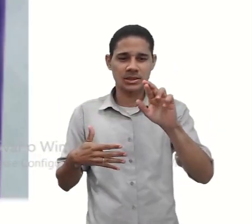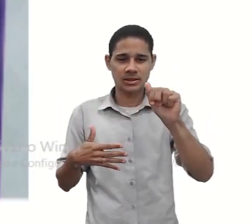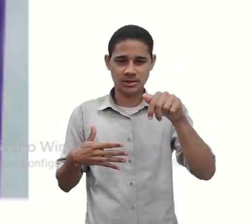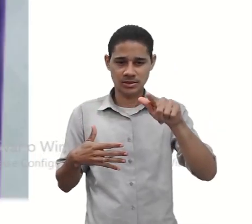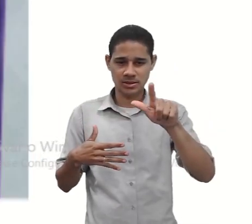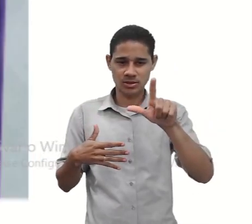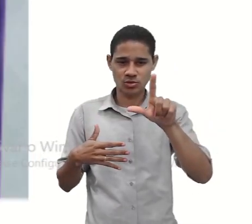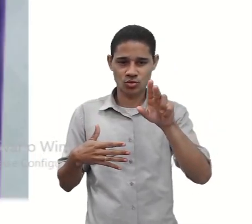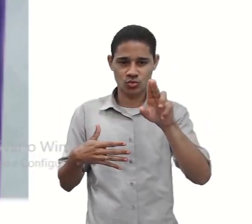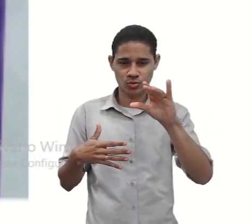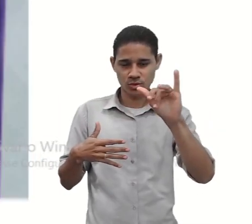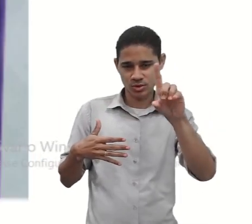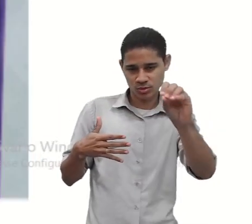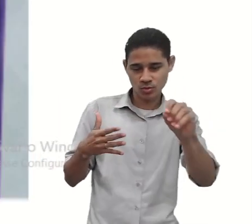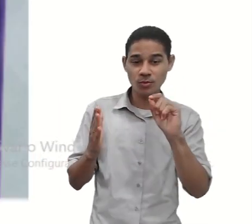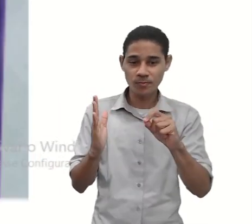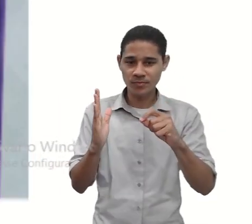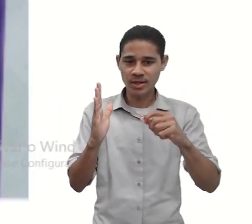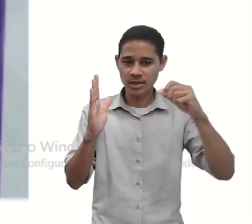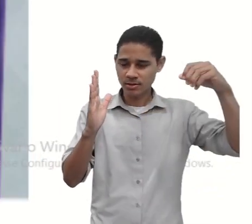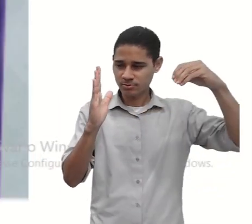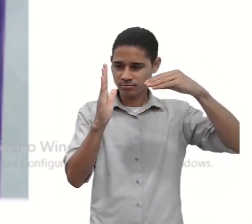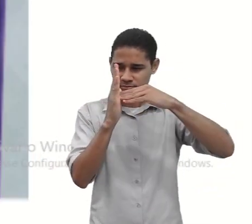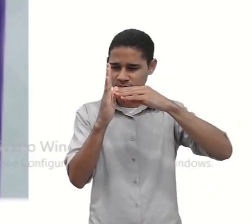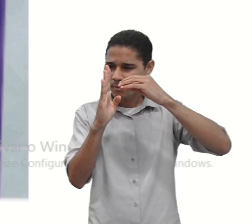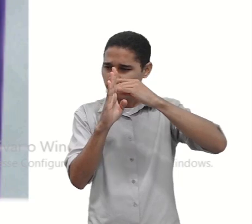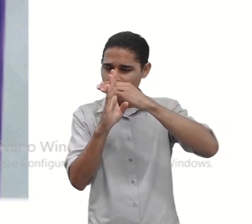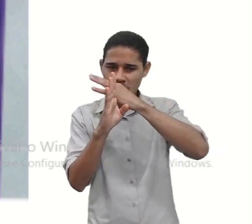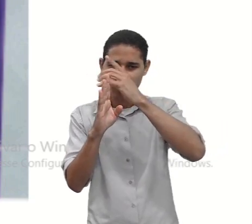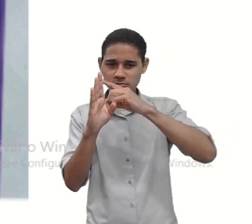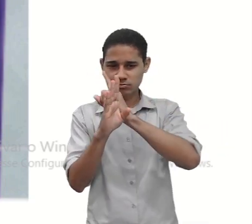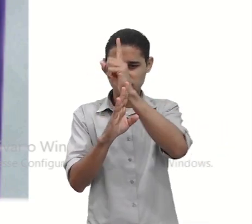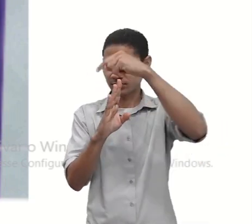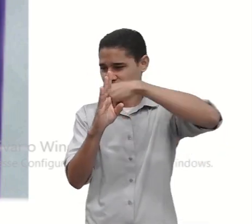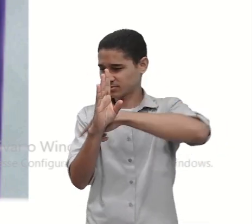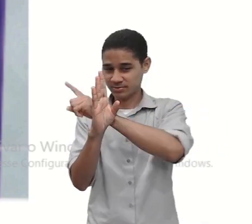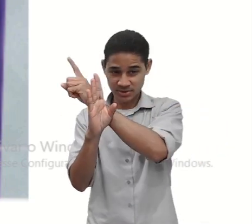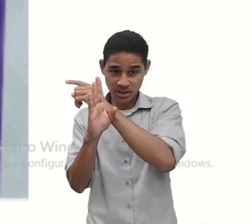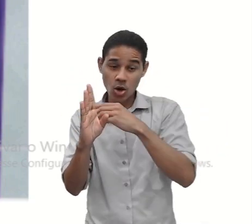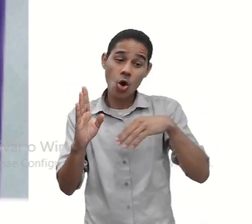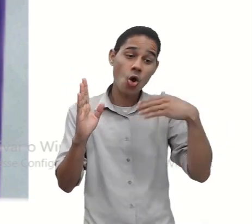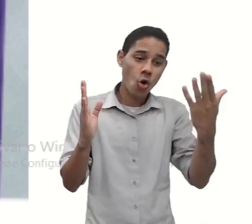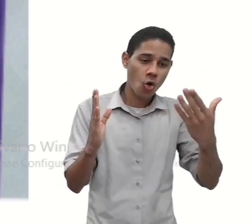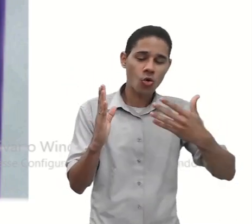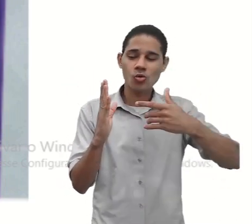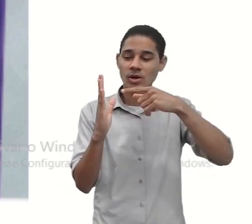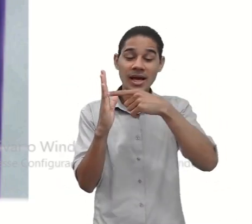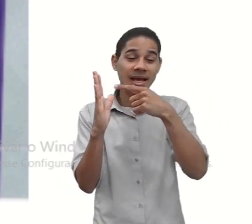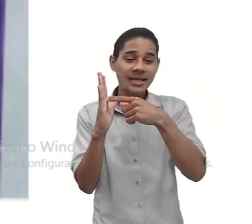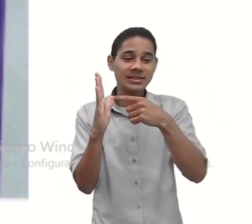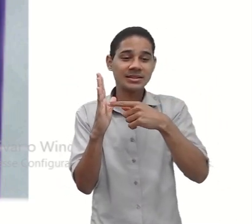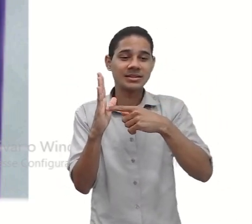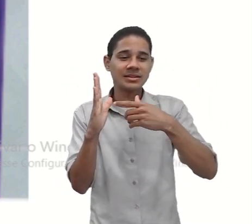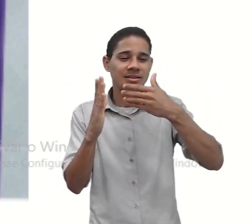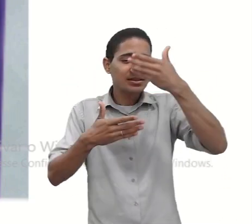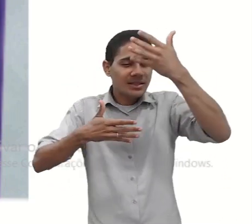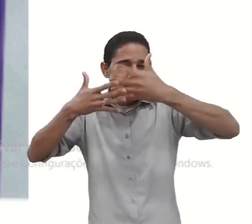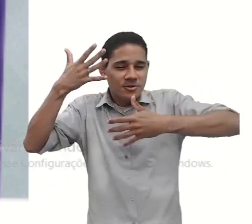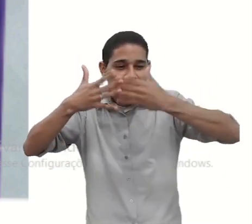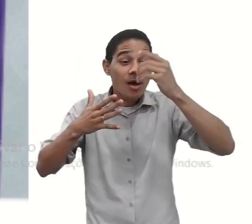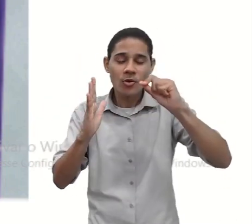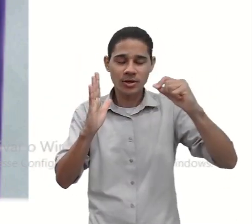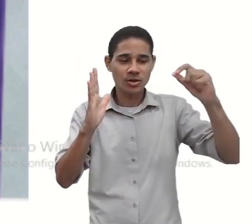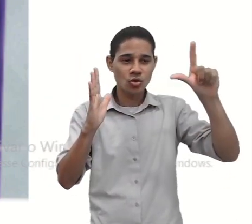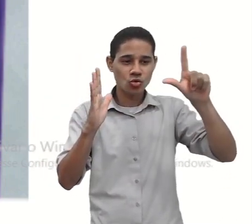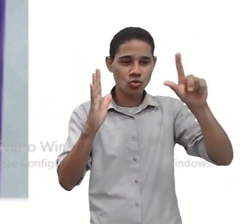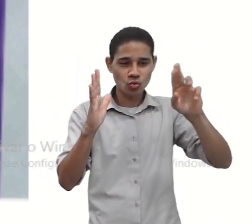quando permite a passagem de luz, mas de forma difusa, e pode ser transparente, quando permite passar a